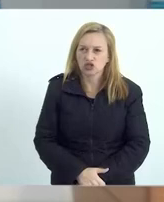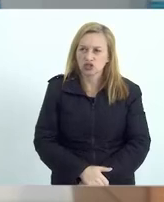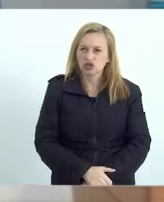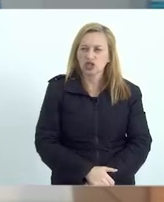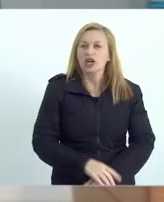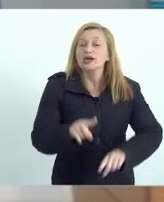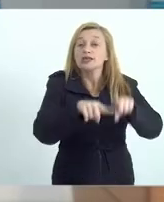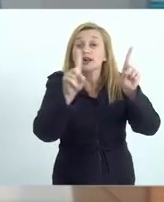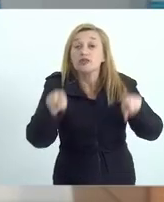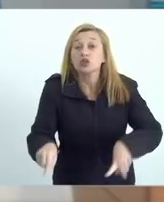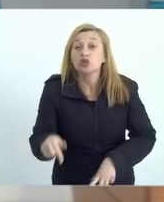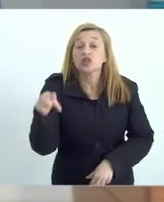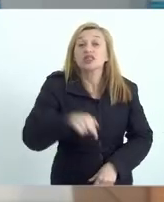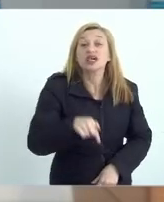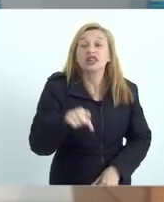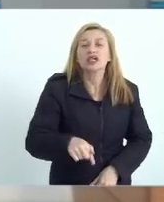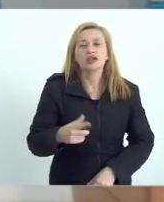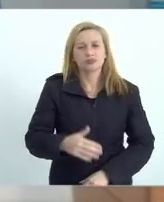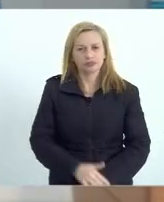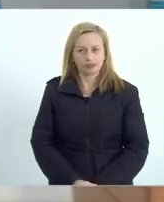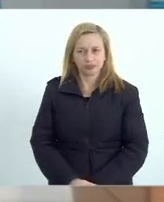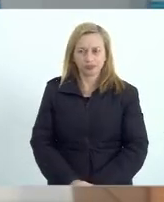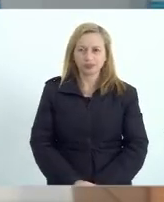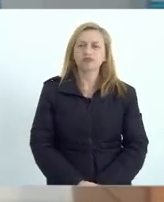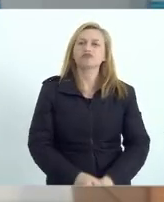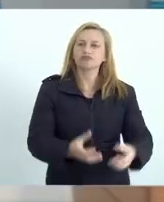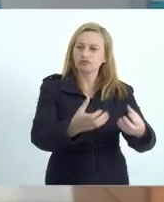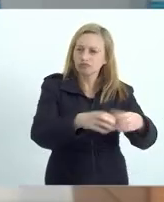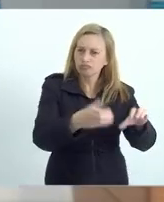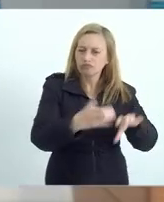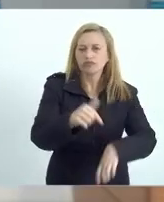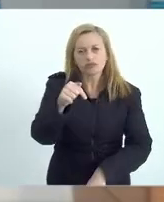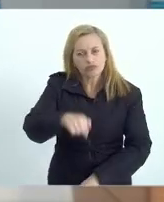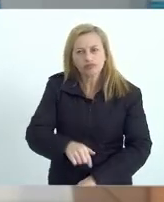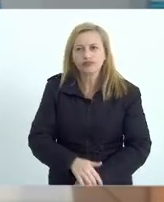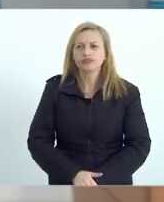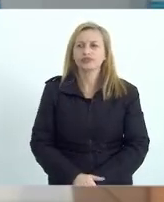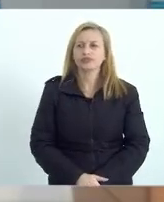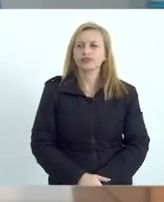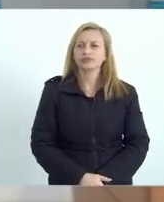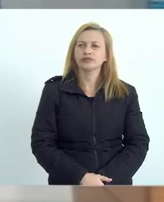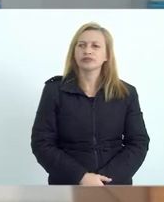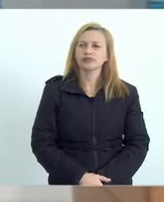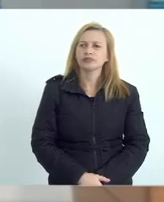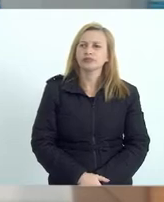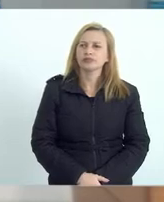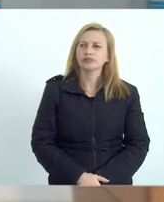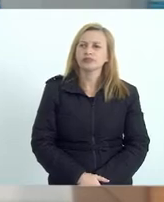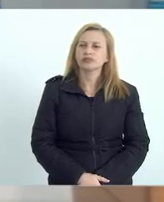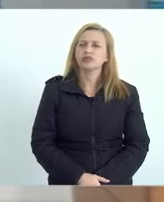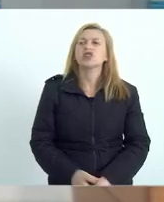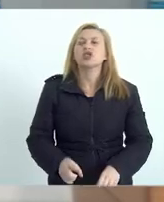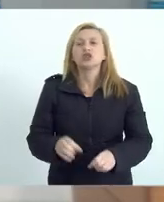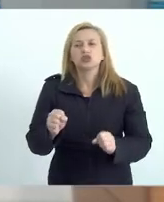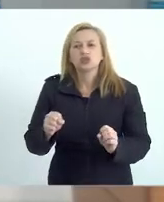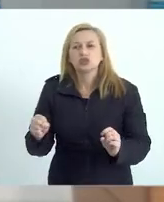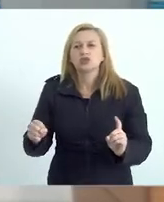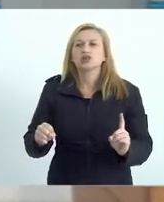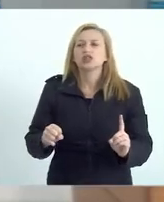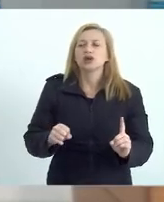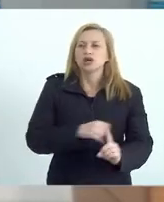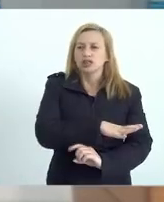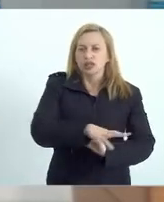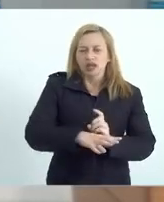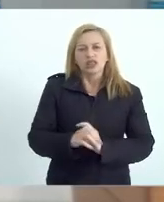os servidores aqui presente concursados aqui presente a sociedade civil